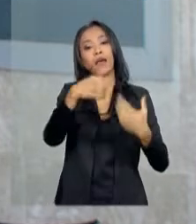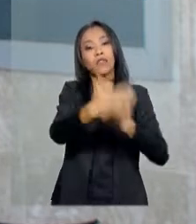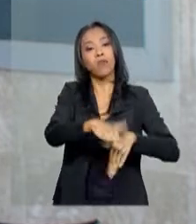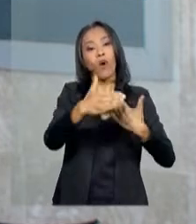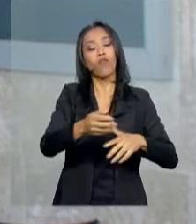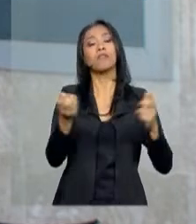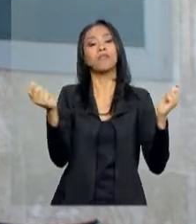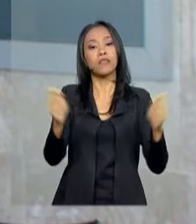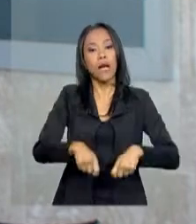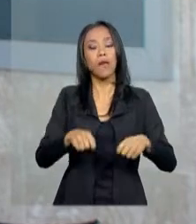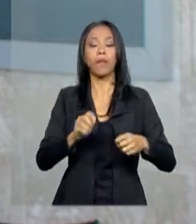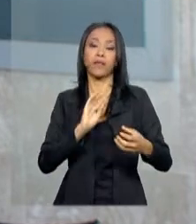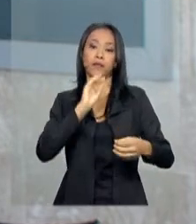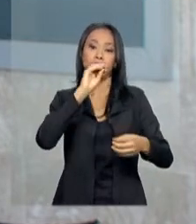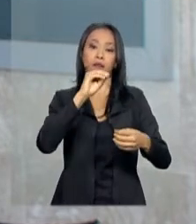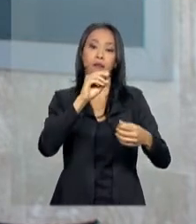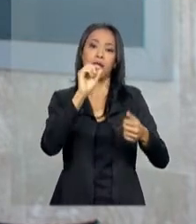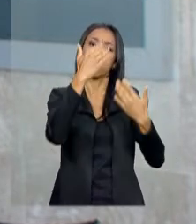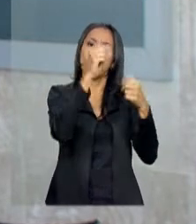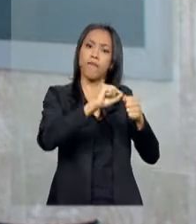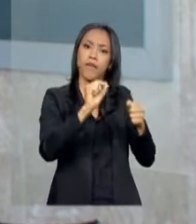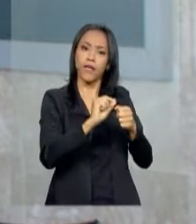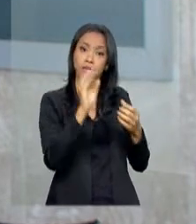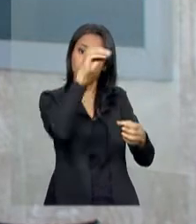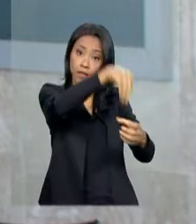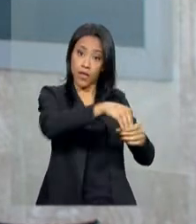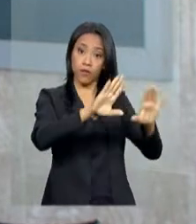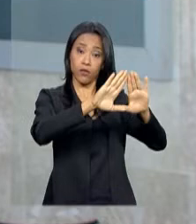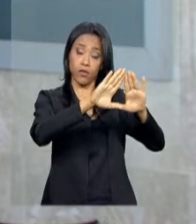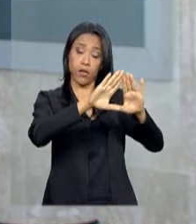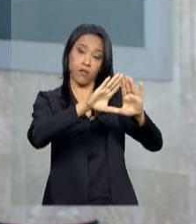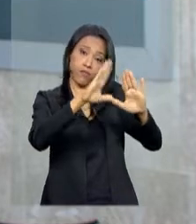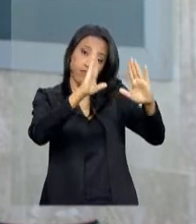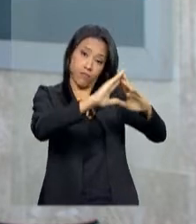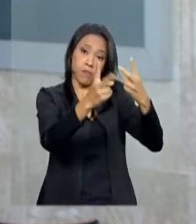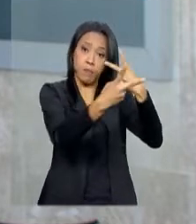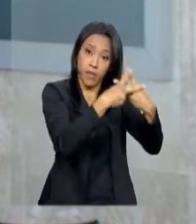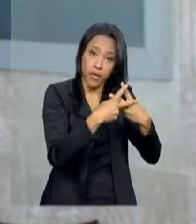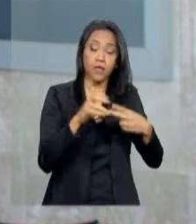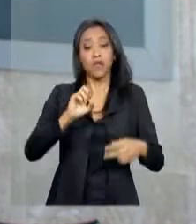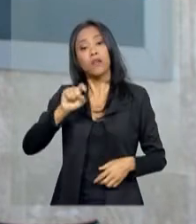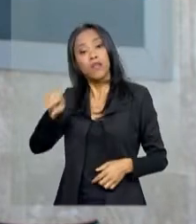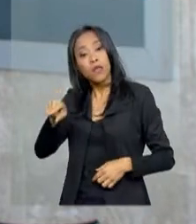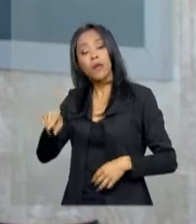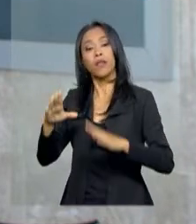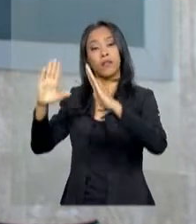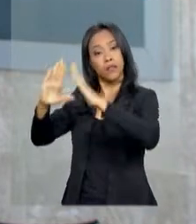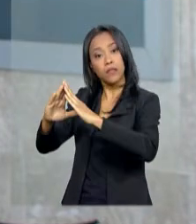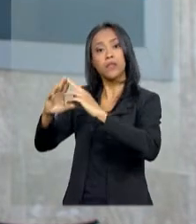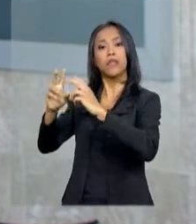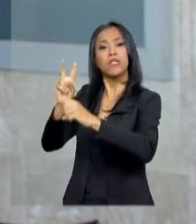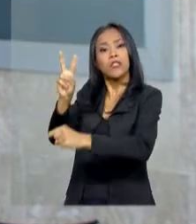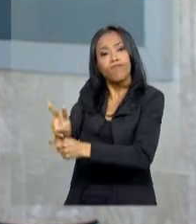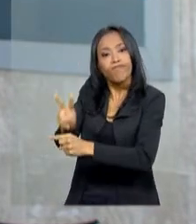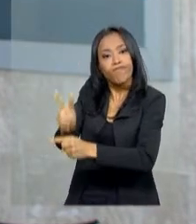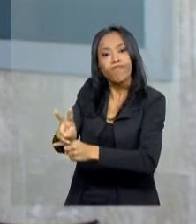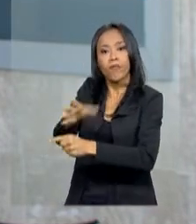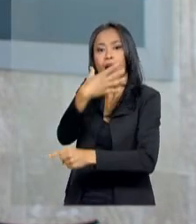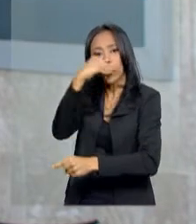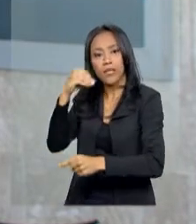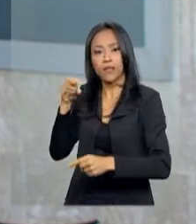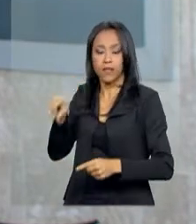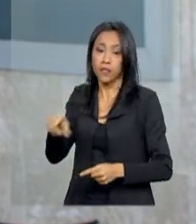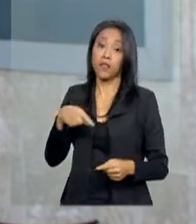dentro dessas instituições dessas unidades tanto o profissional conta socioeducativa e se para assinar essa visão o prazo vai do dia